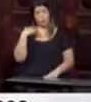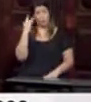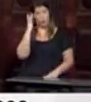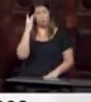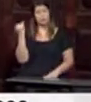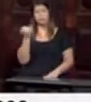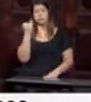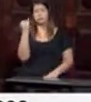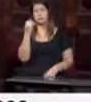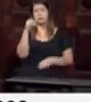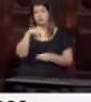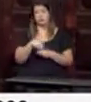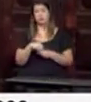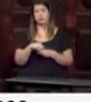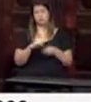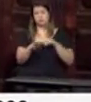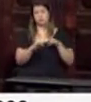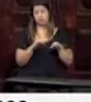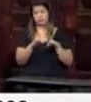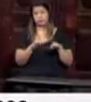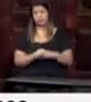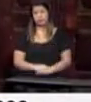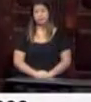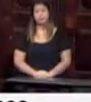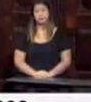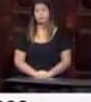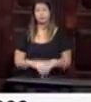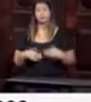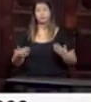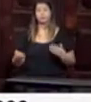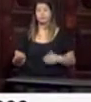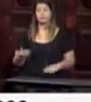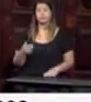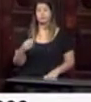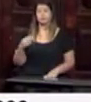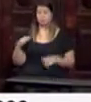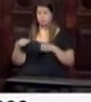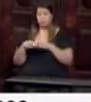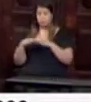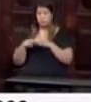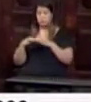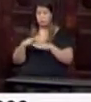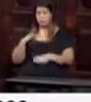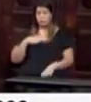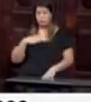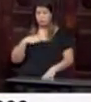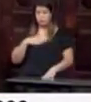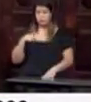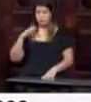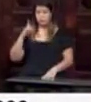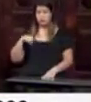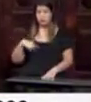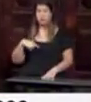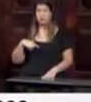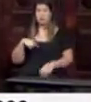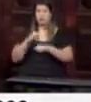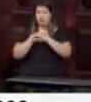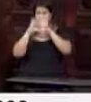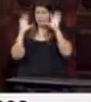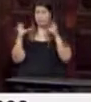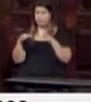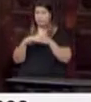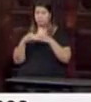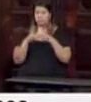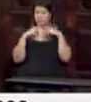importantes dentro dessa matéria. Senhor presidente, a posição nossa, do nosso partido, foi muito clara na reunião do Colégio